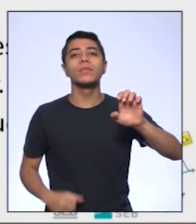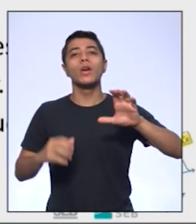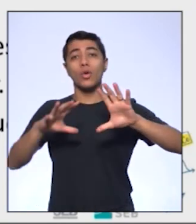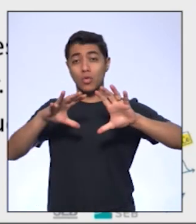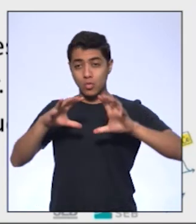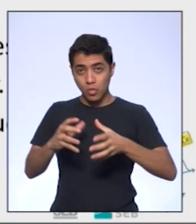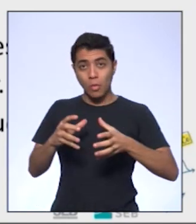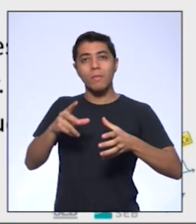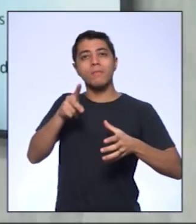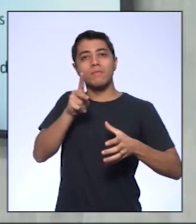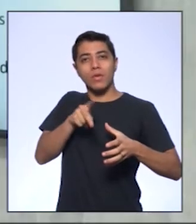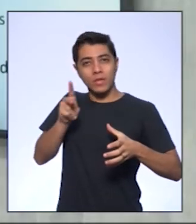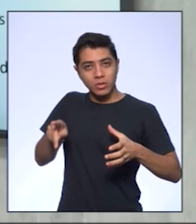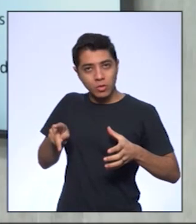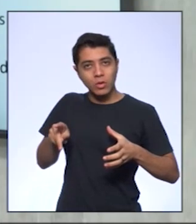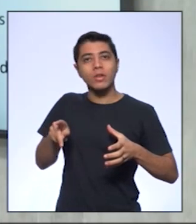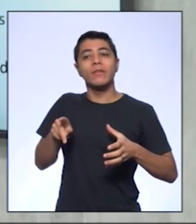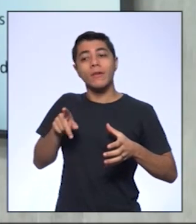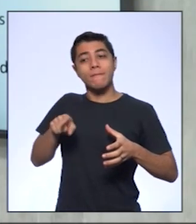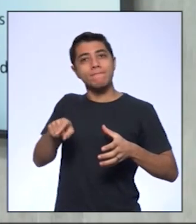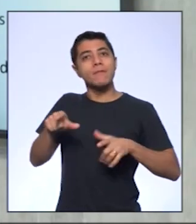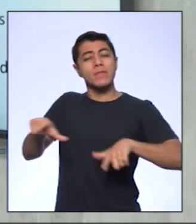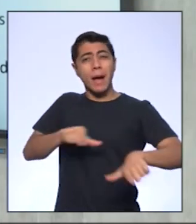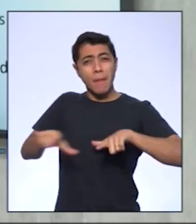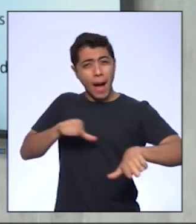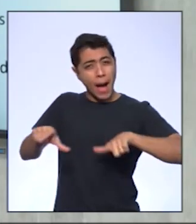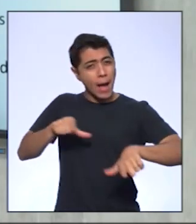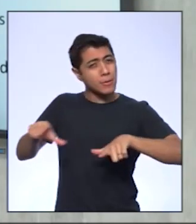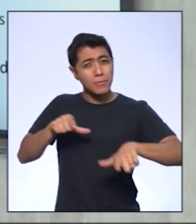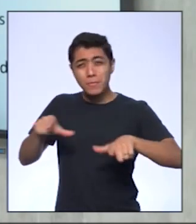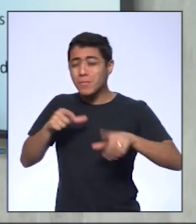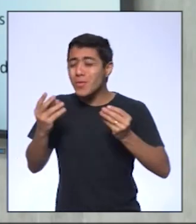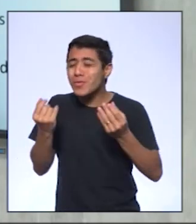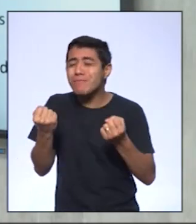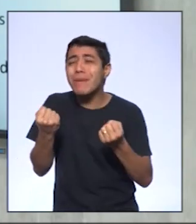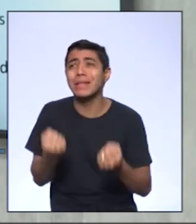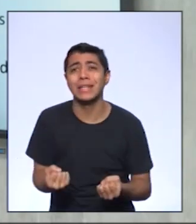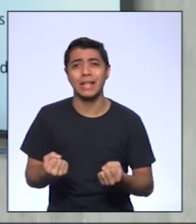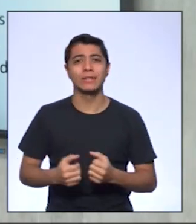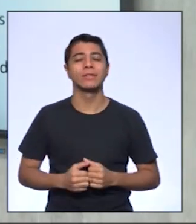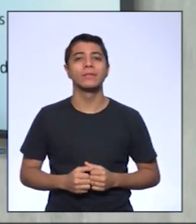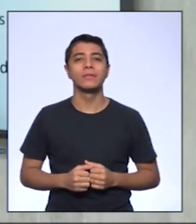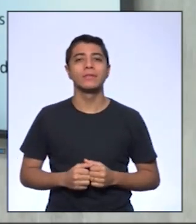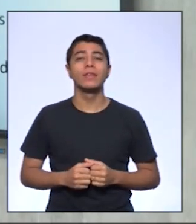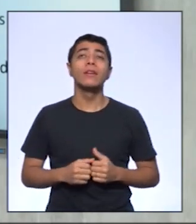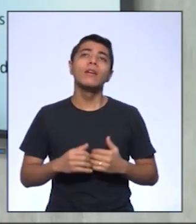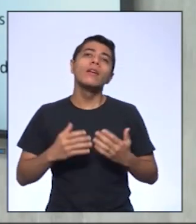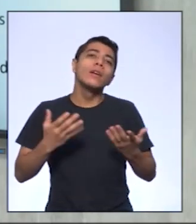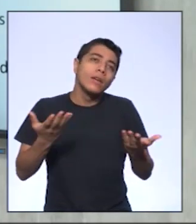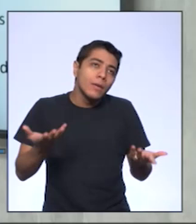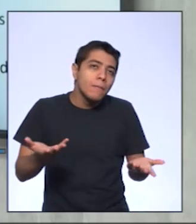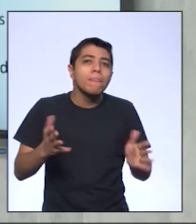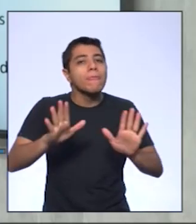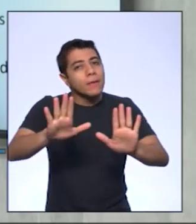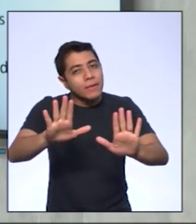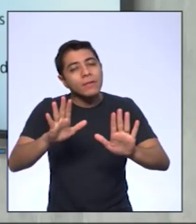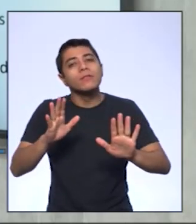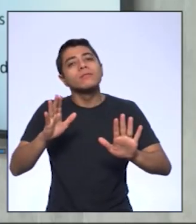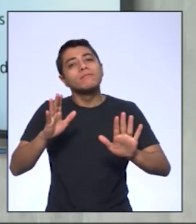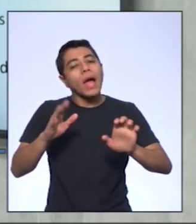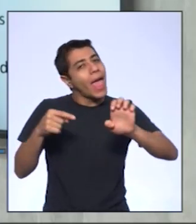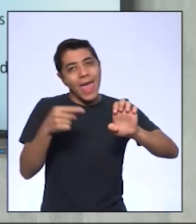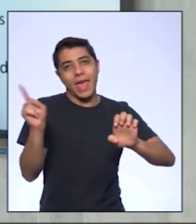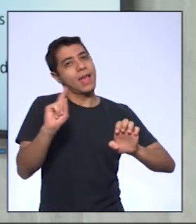eruditos. Voltando. Não é a E, porque ele não está falando do acúmulo de trabalho. Ele cita que o cara tem uma divisão de trabalho como qualquer